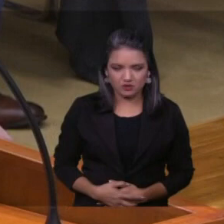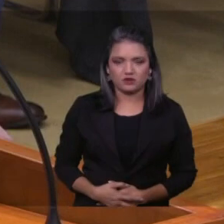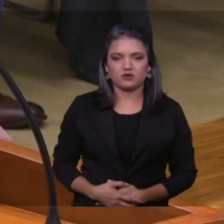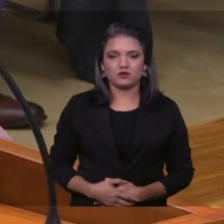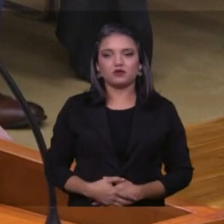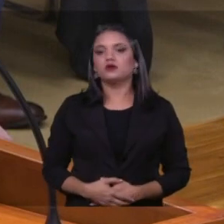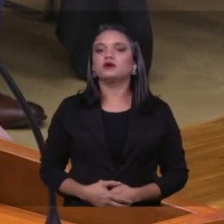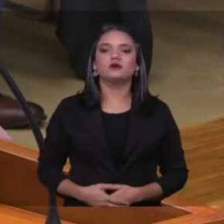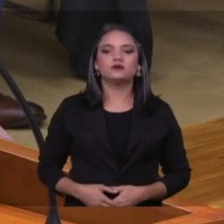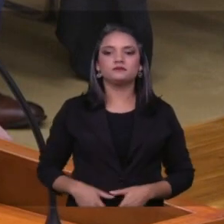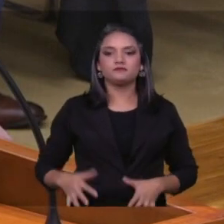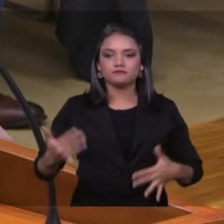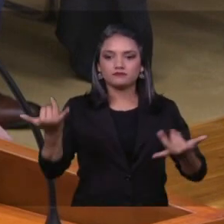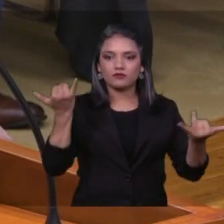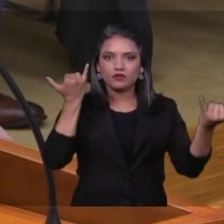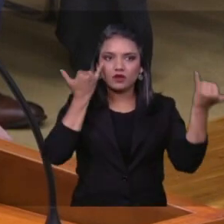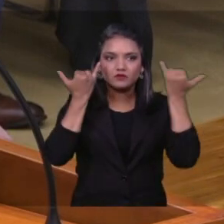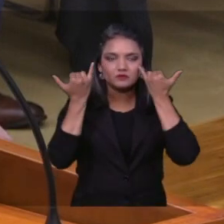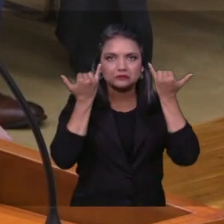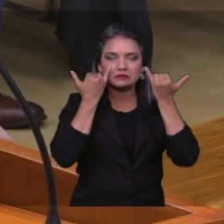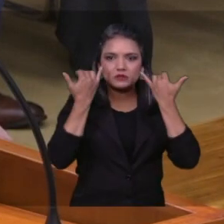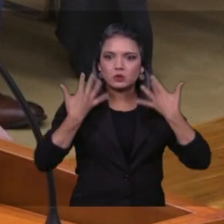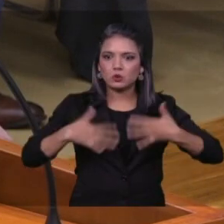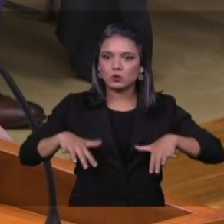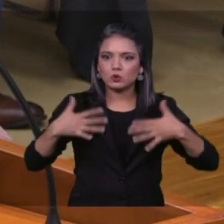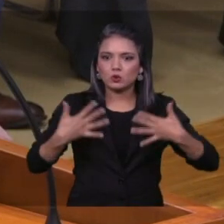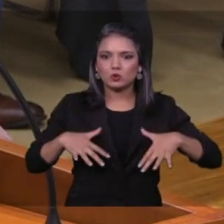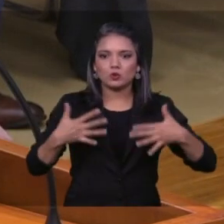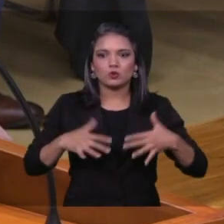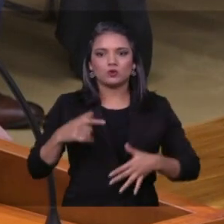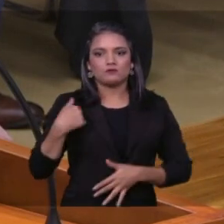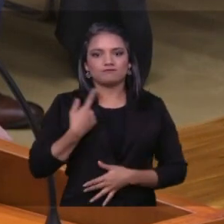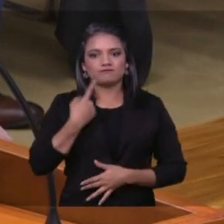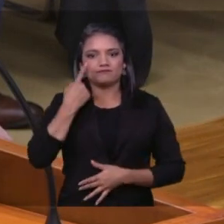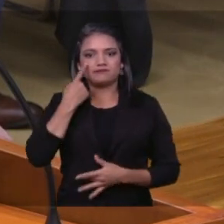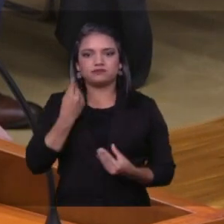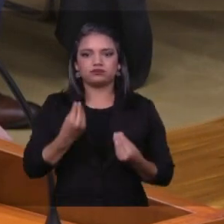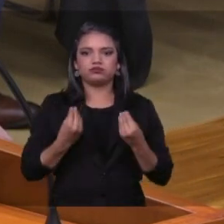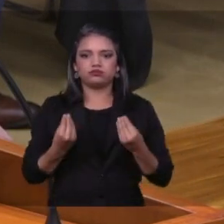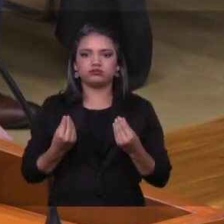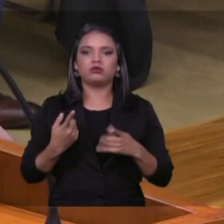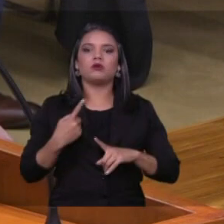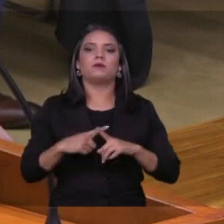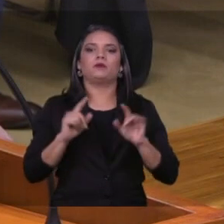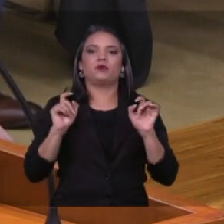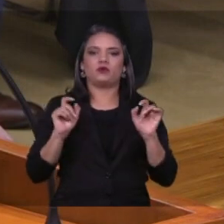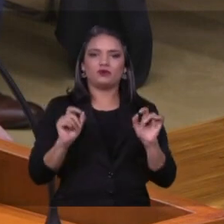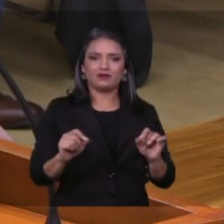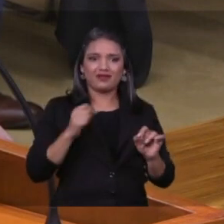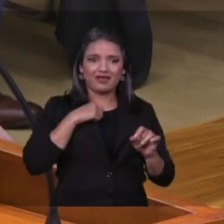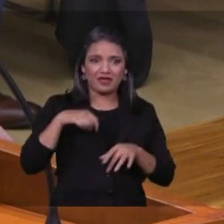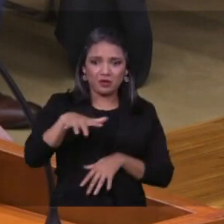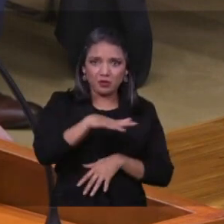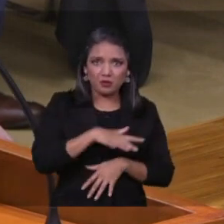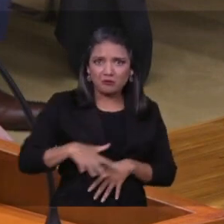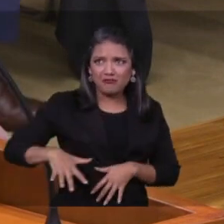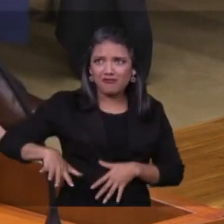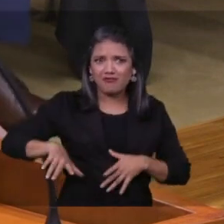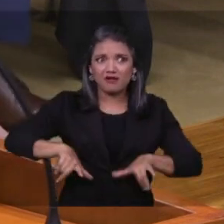assustador, é um dado que nos chama a atenção, por ser uma vasta área, uma enorme